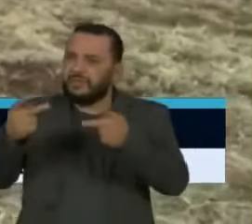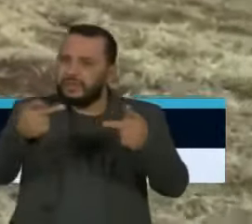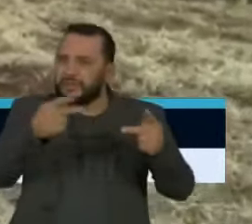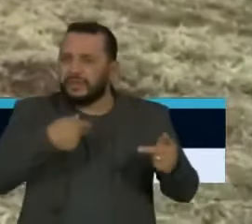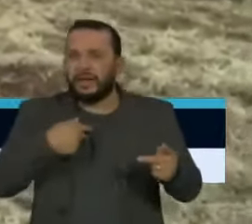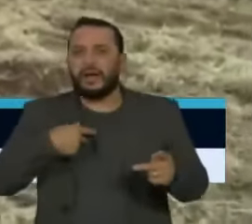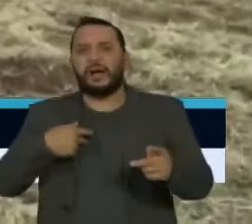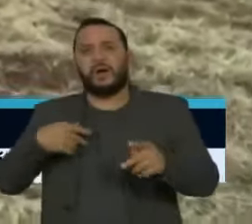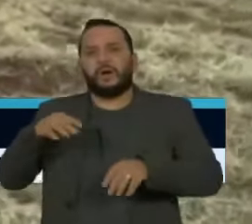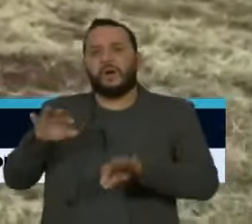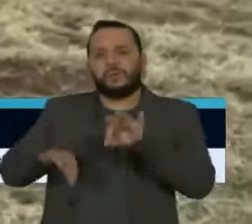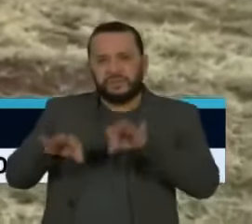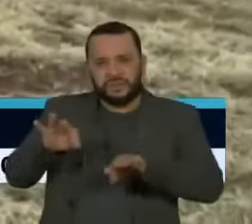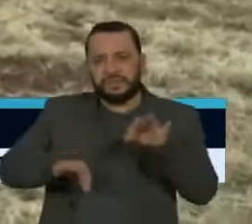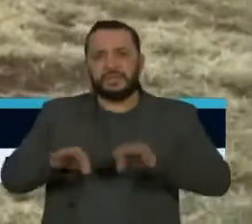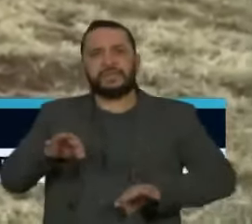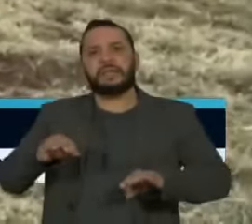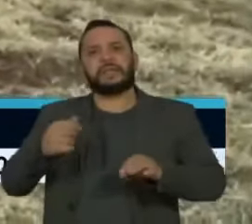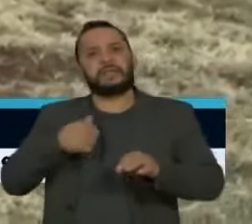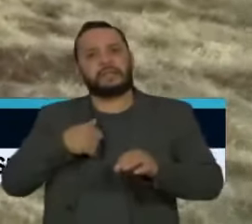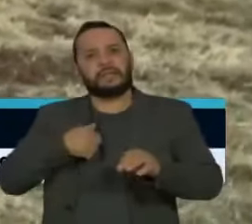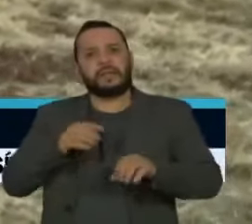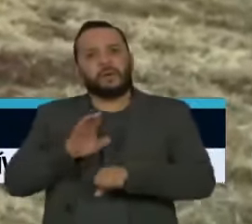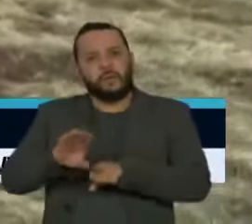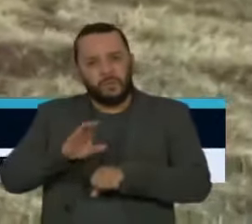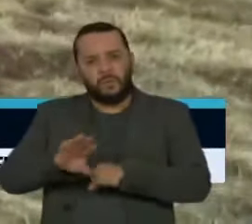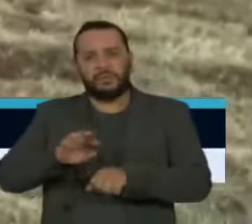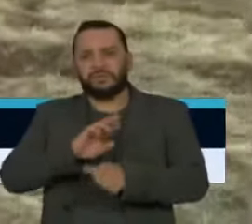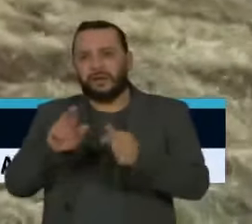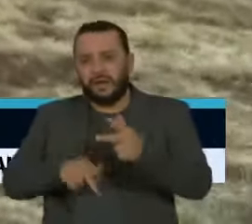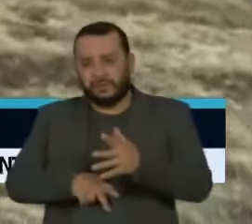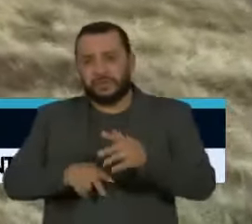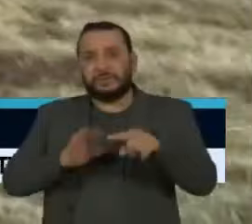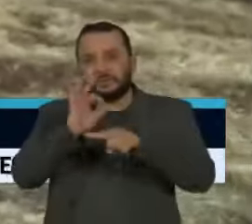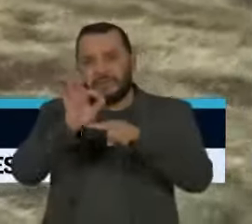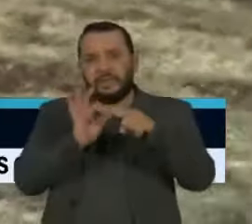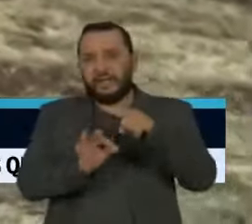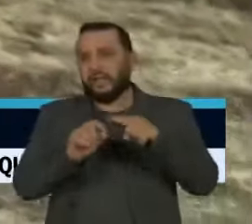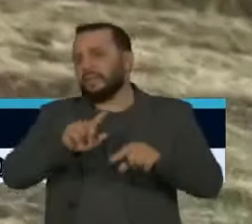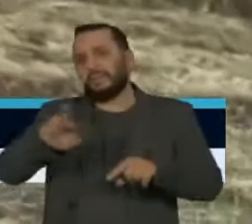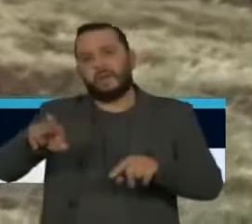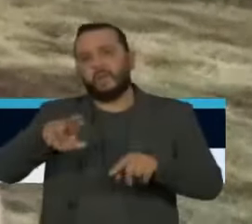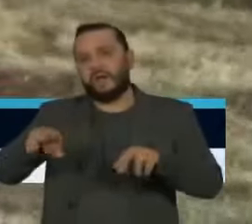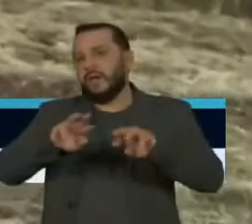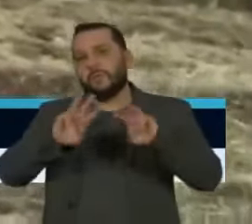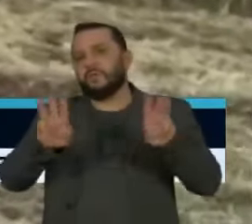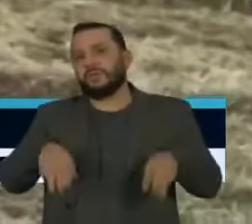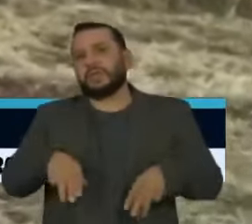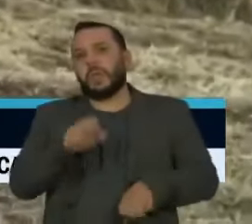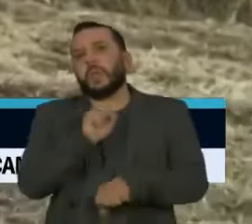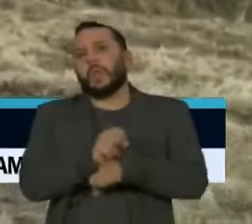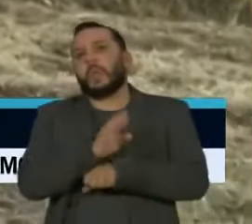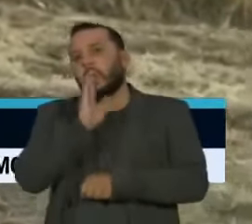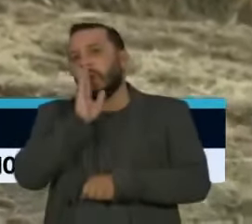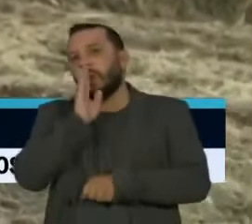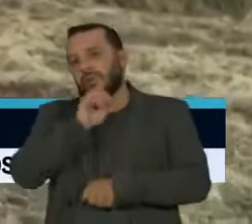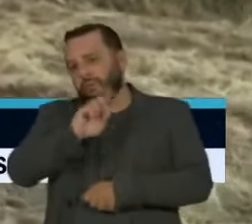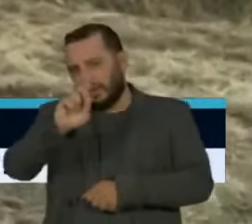laboratórios, cursos. Então a Cinemateca é uma entidade viva, não é um museu apenas, né?